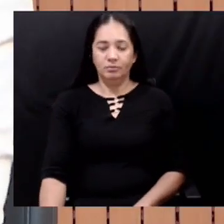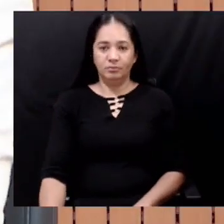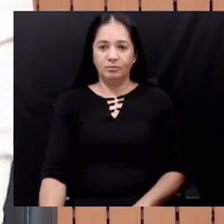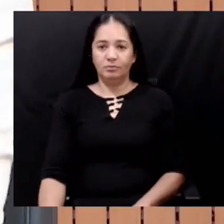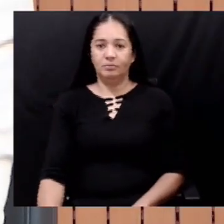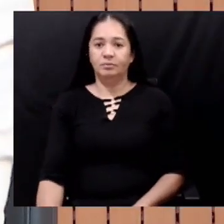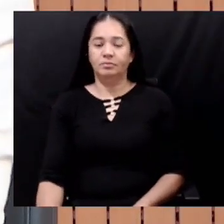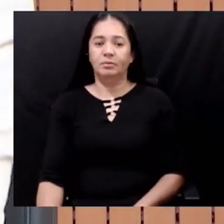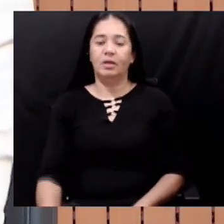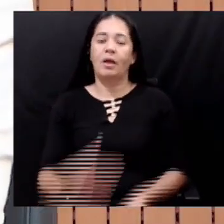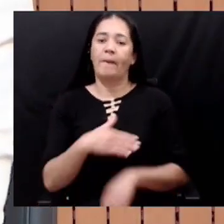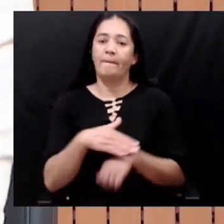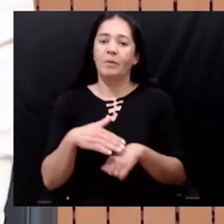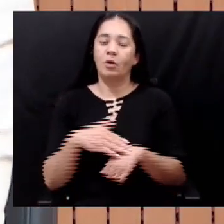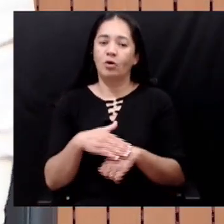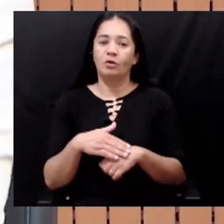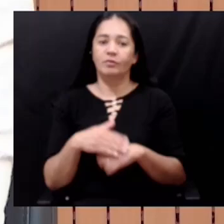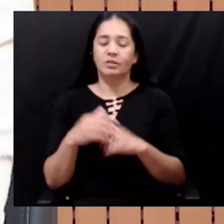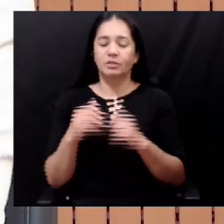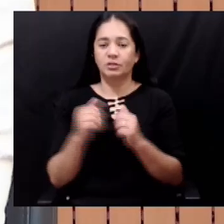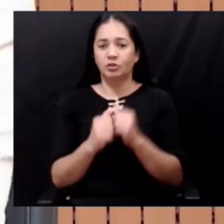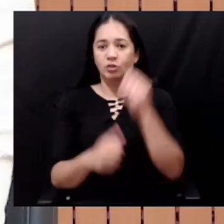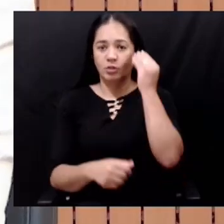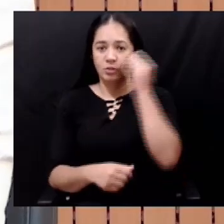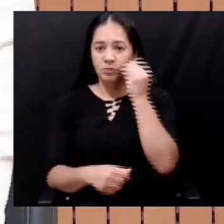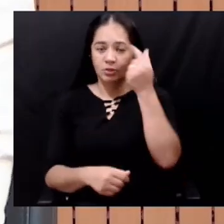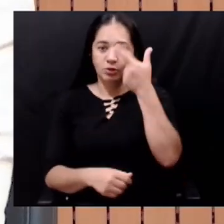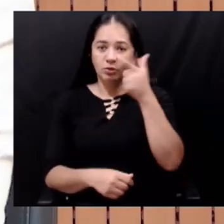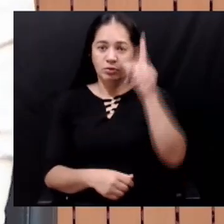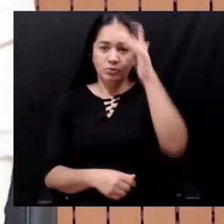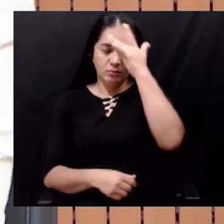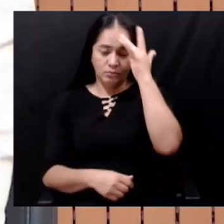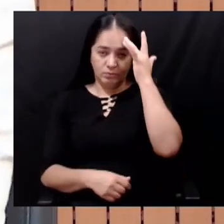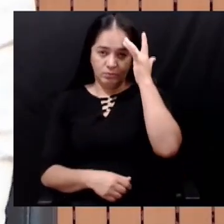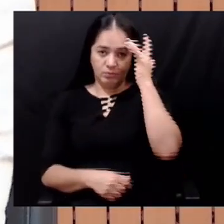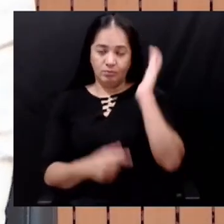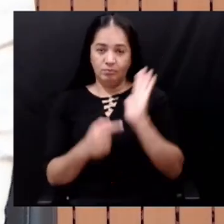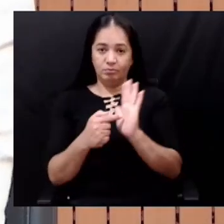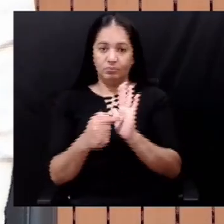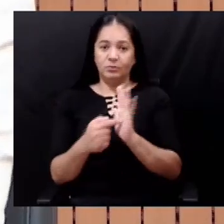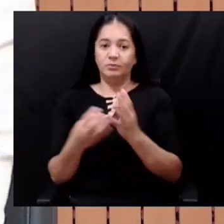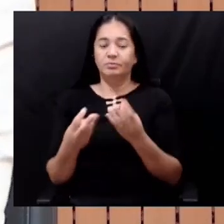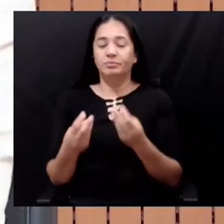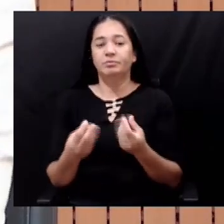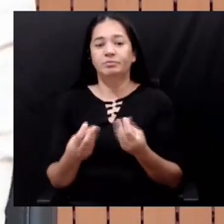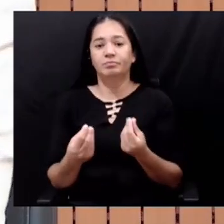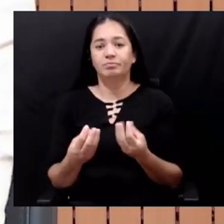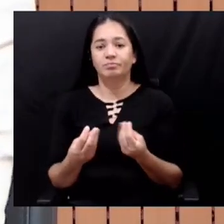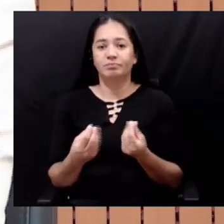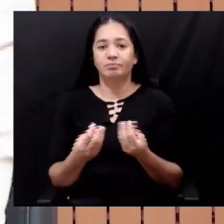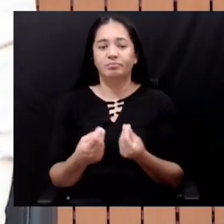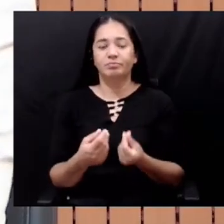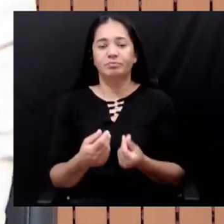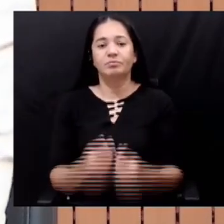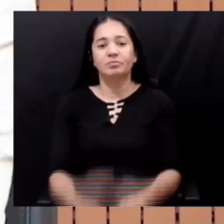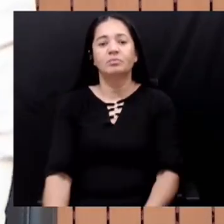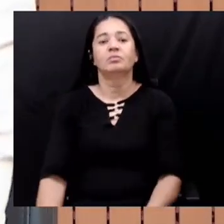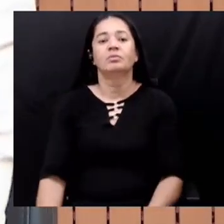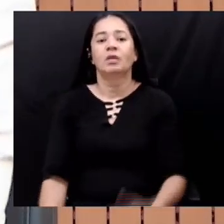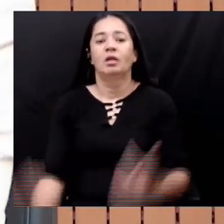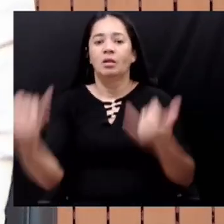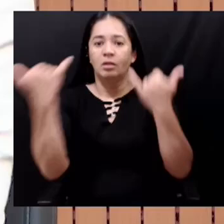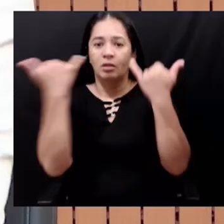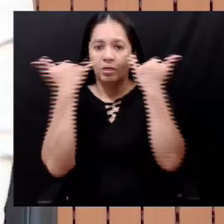construindo junto, com experiências diversas, e traz assim uma série de informações e